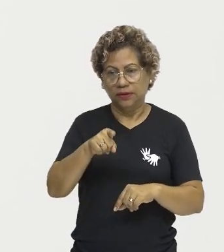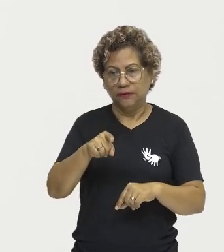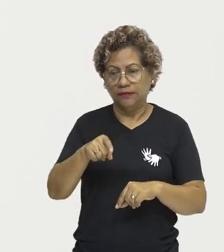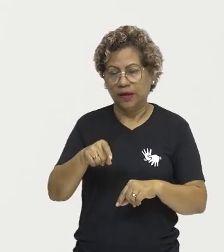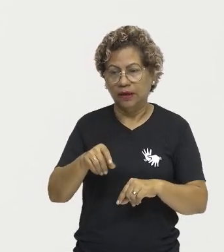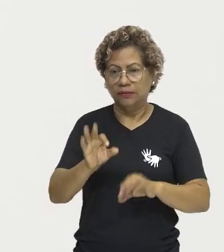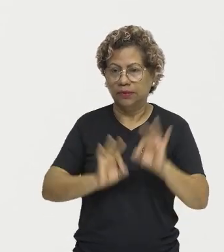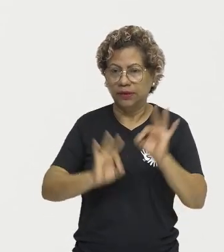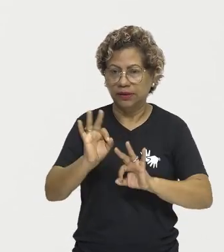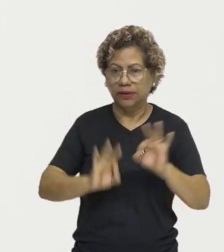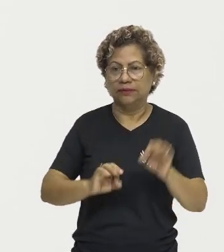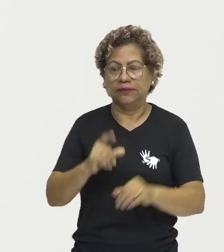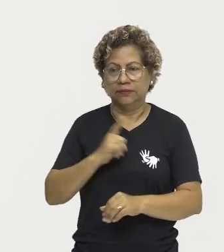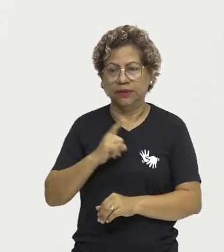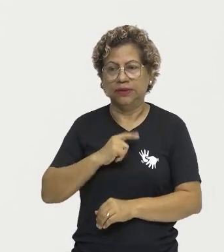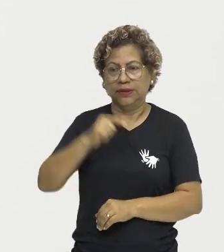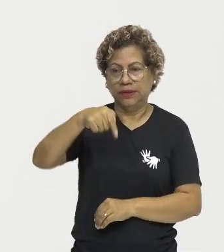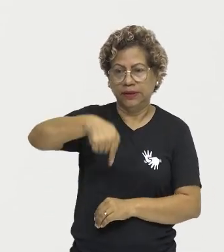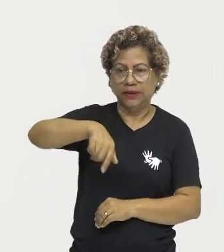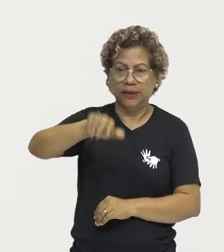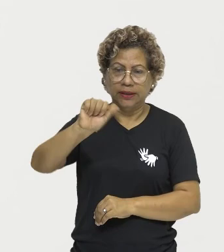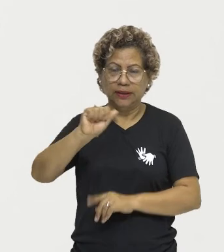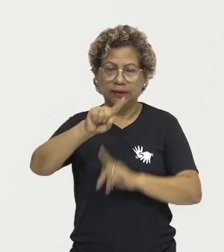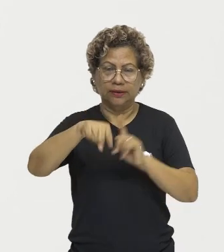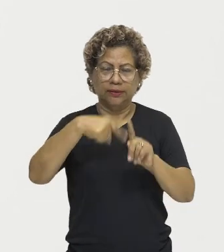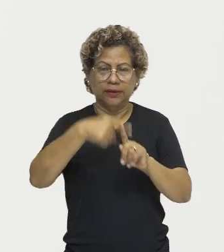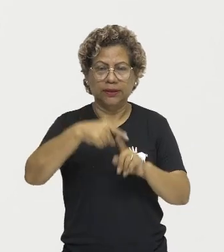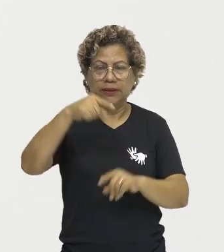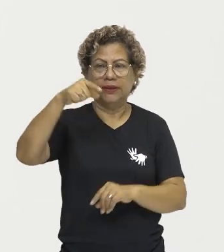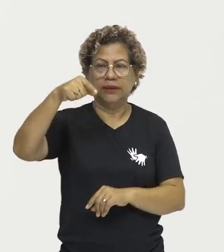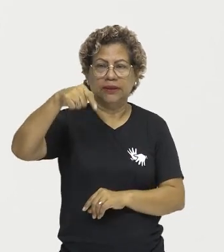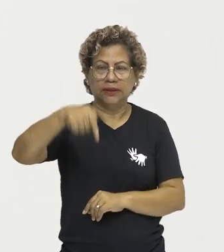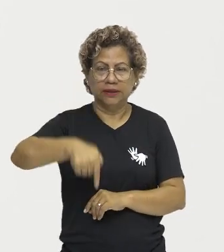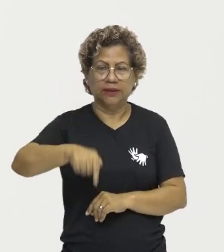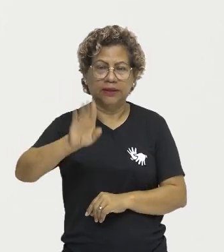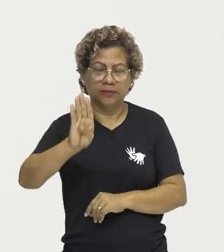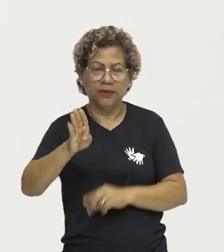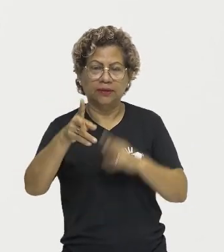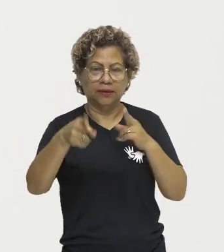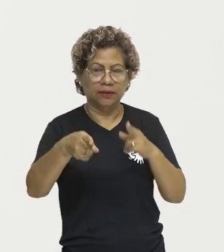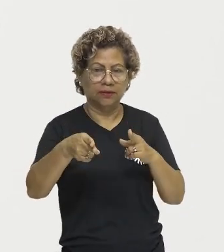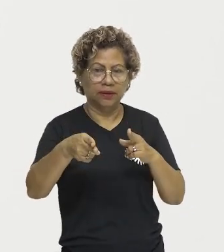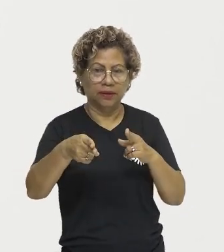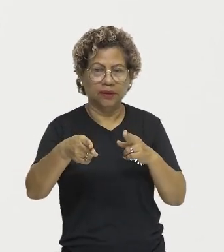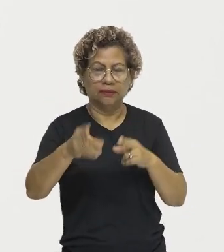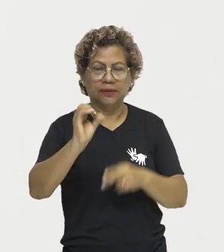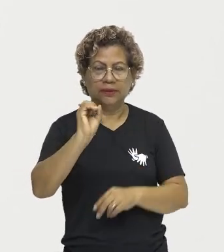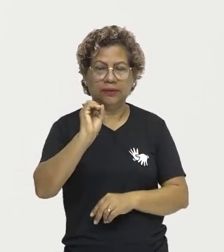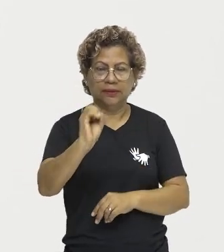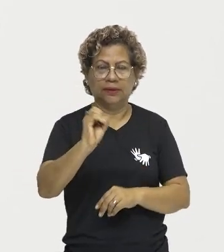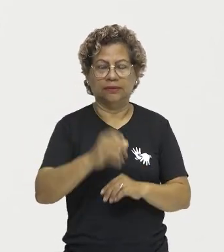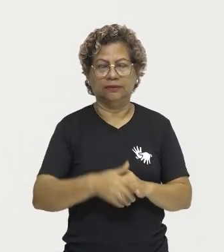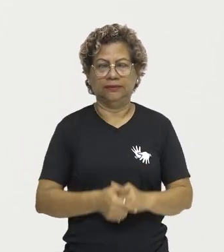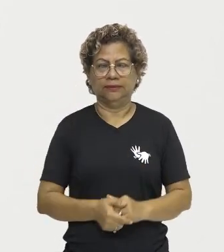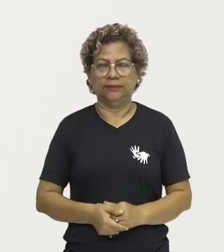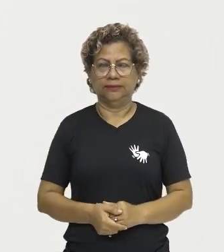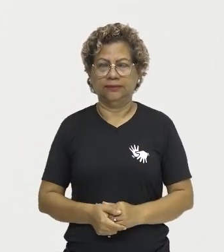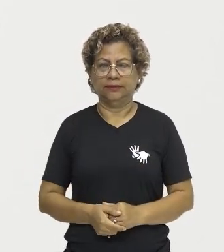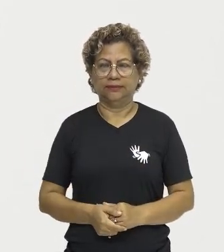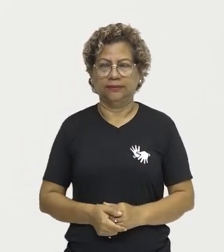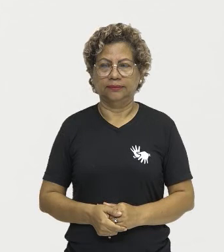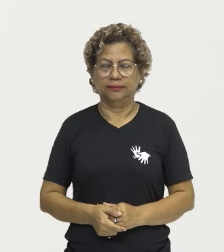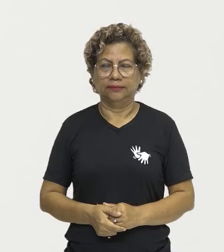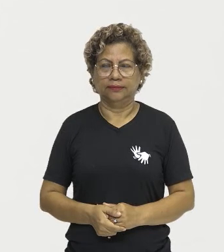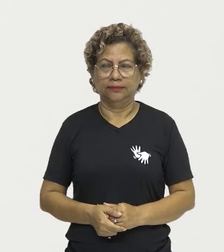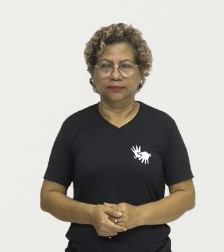QA mais QB vai ser igual a Q0. É igual a zero. QA mais QB igual